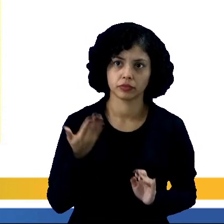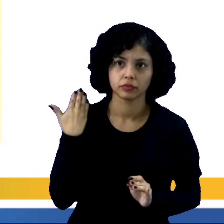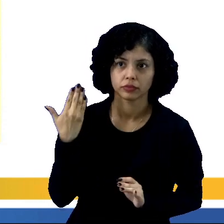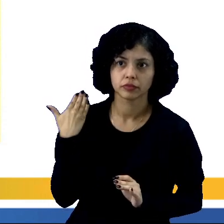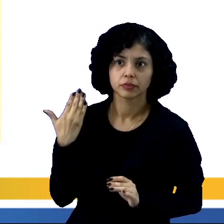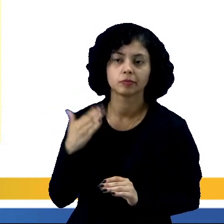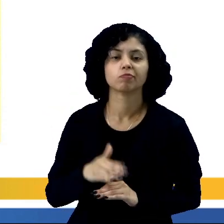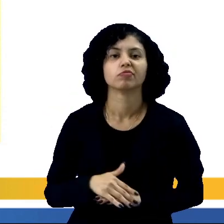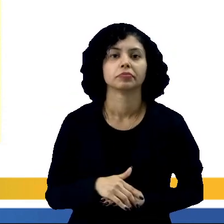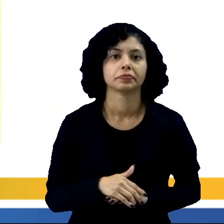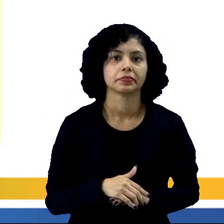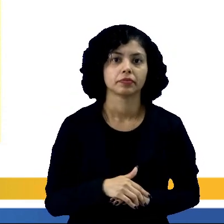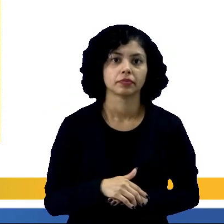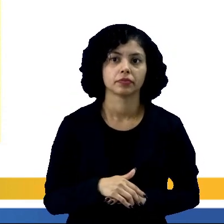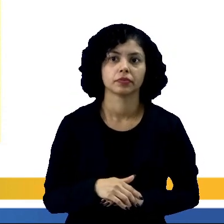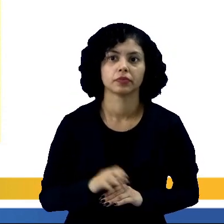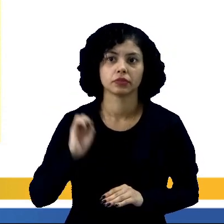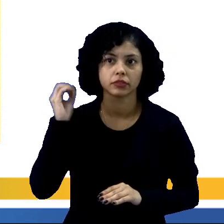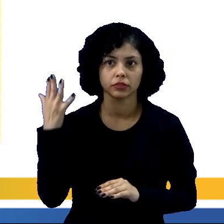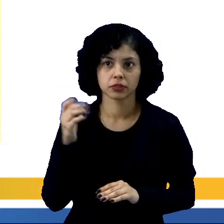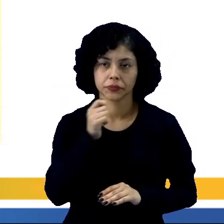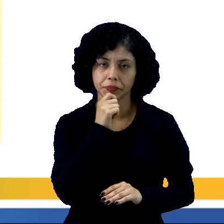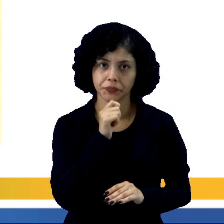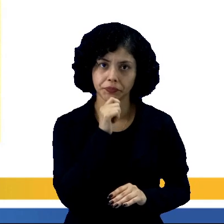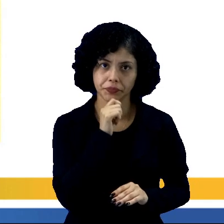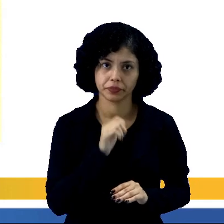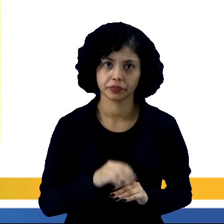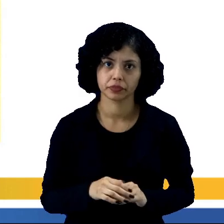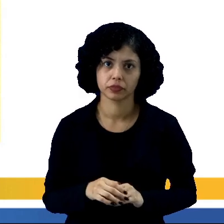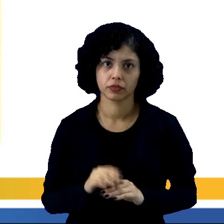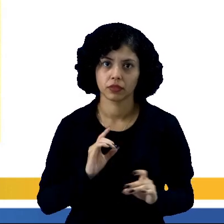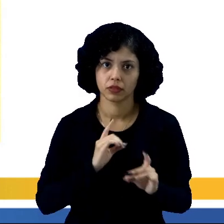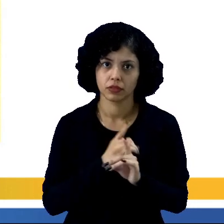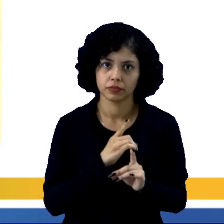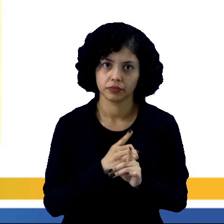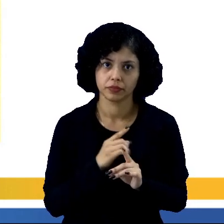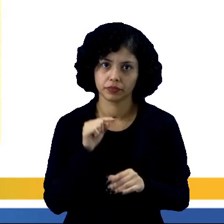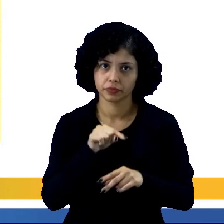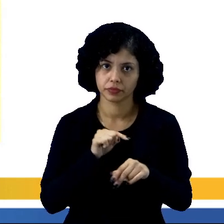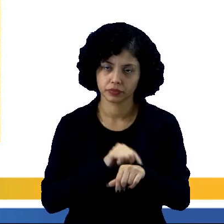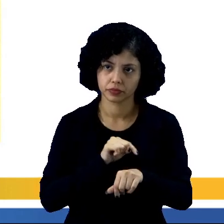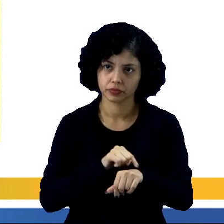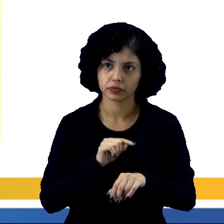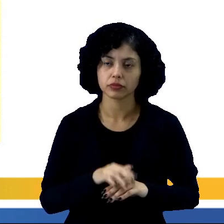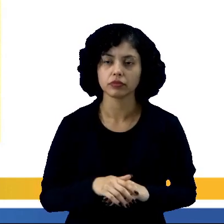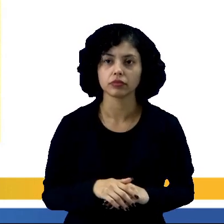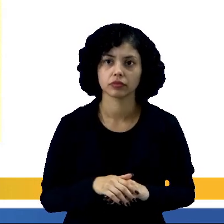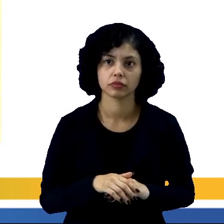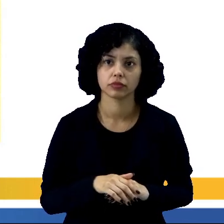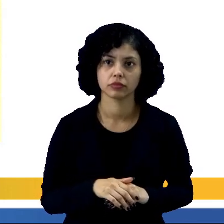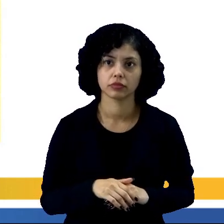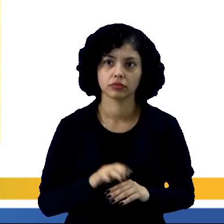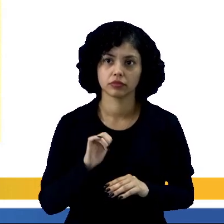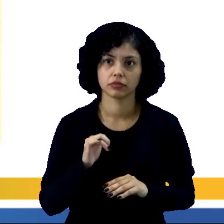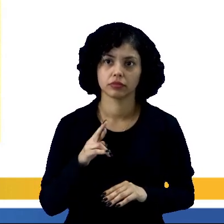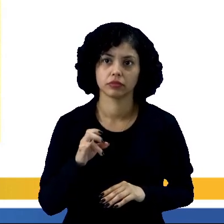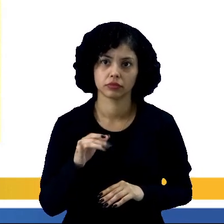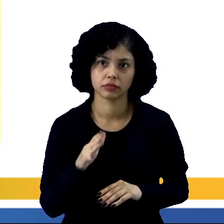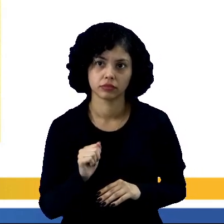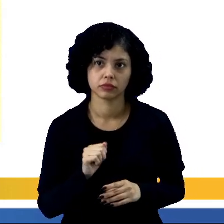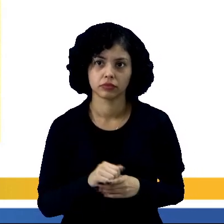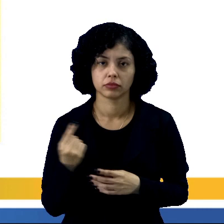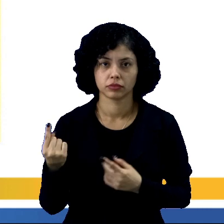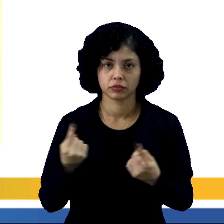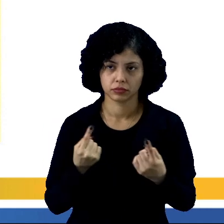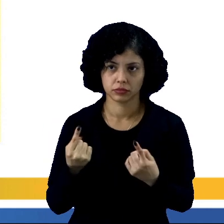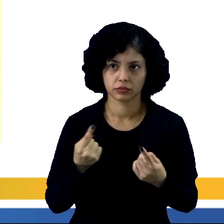época, né? Que também ocorre. Na imagem a gente consegue identificar aí esses dois tempos, né? O tempo de época aí, um